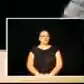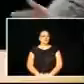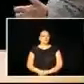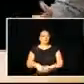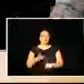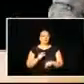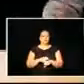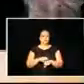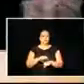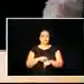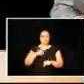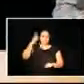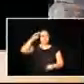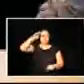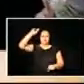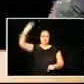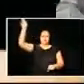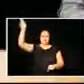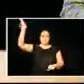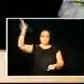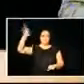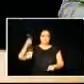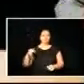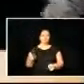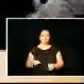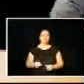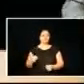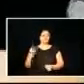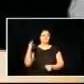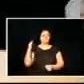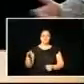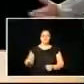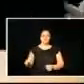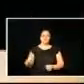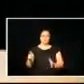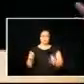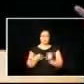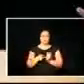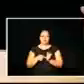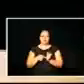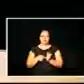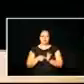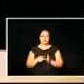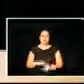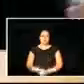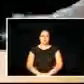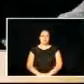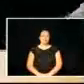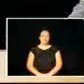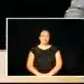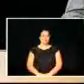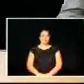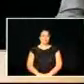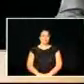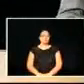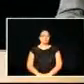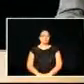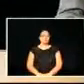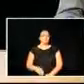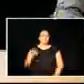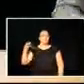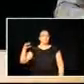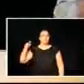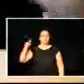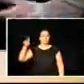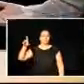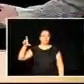Né? Se não pode, exemplo, se tem função, se é diretor de cultura, tem que ficar na cultura. Agora,